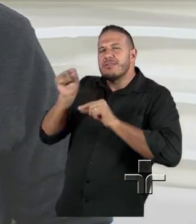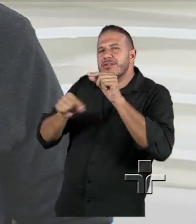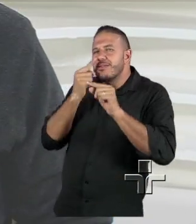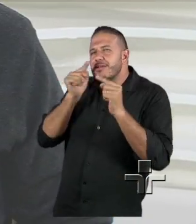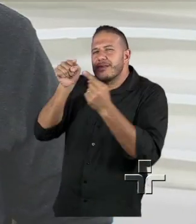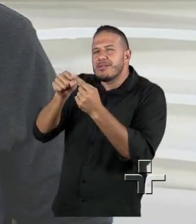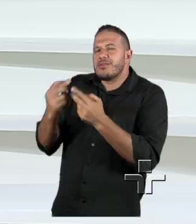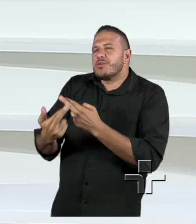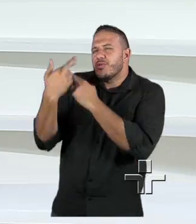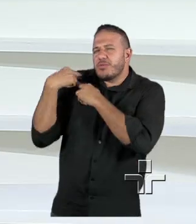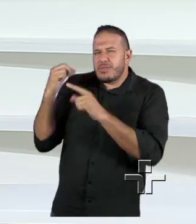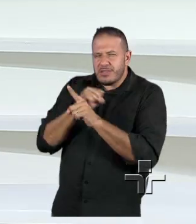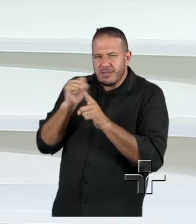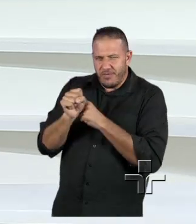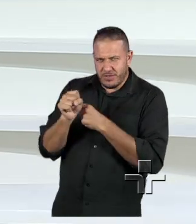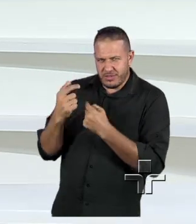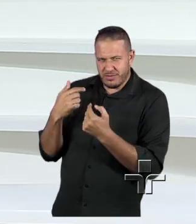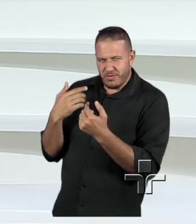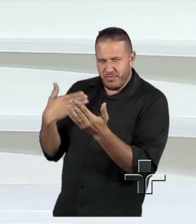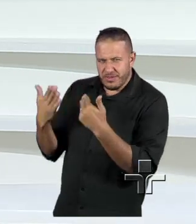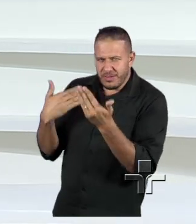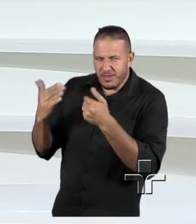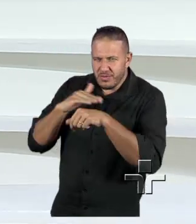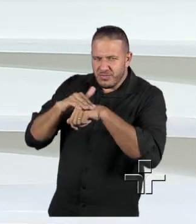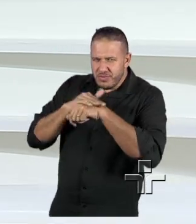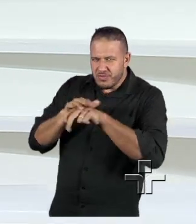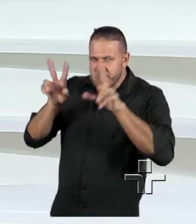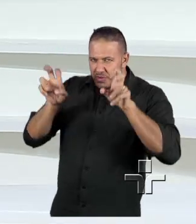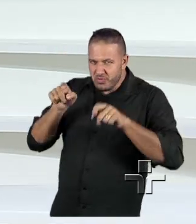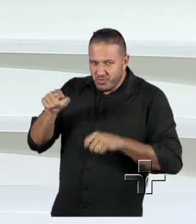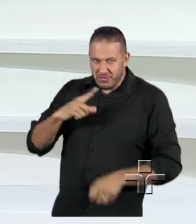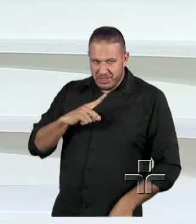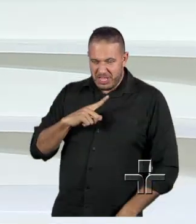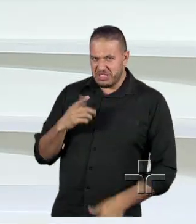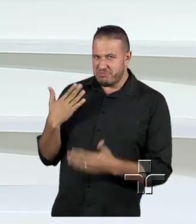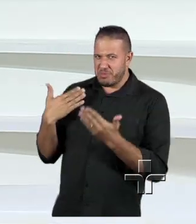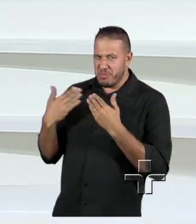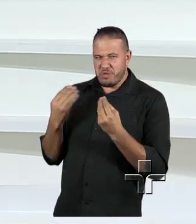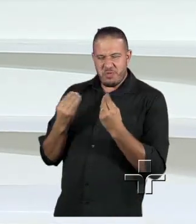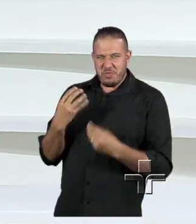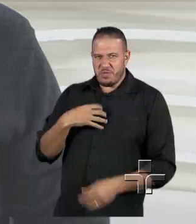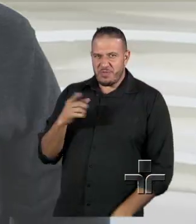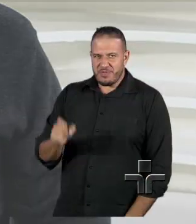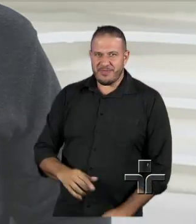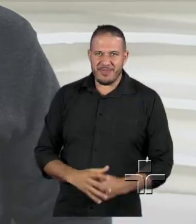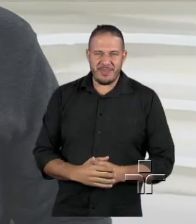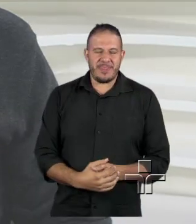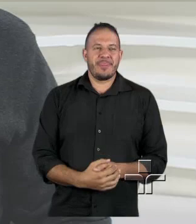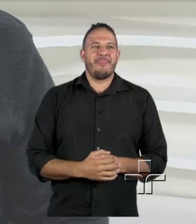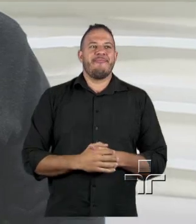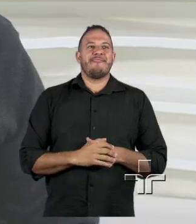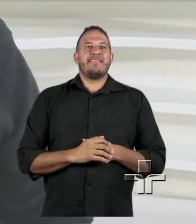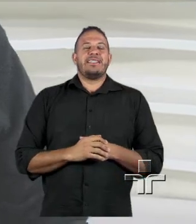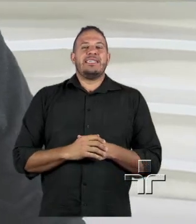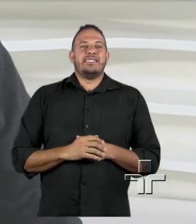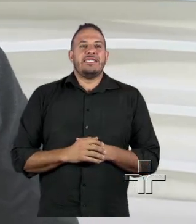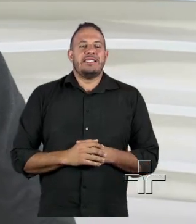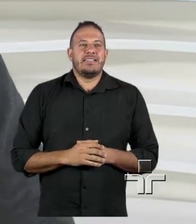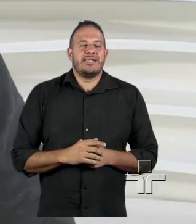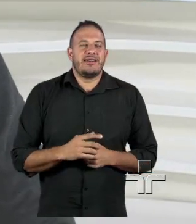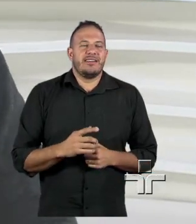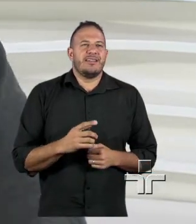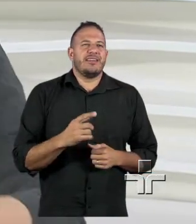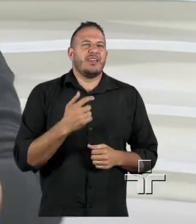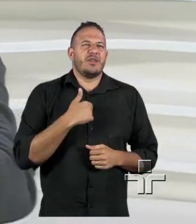responsabilidade social? Vocês conversam sobre isso? Isso é um assunto? Como é? Andréa, eu sou um